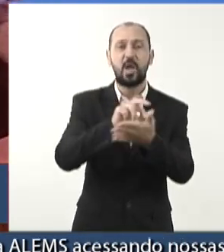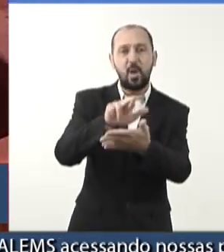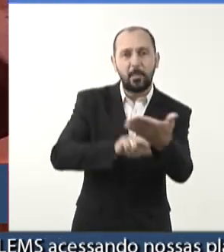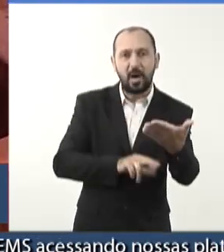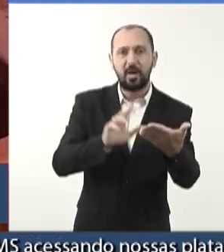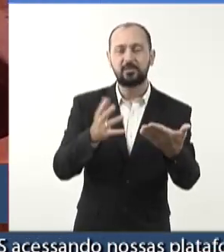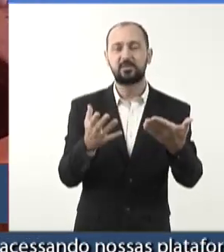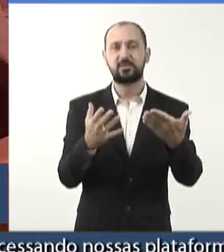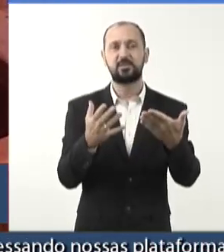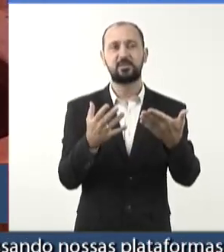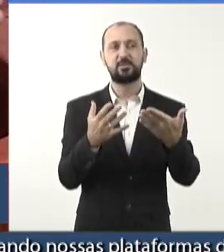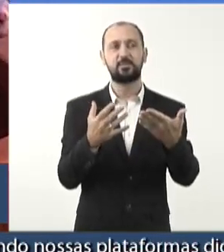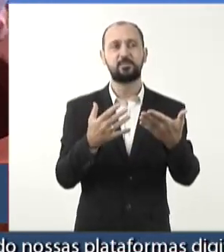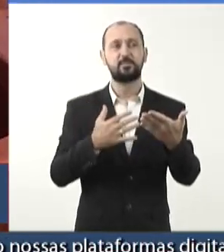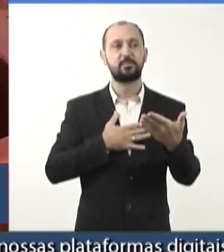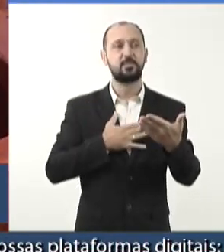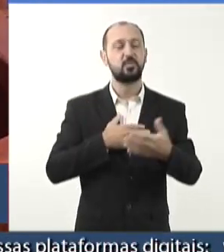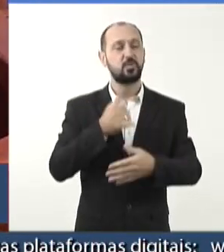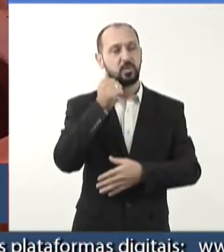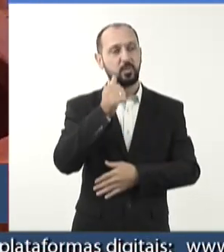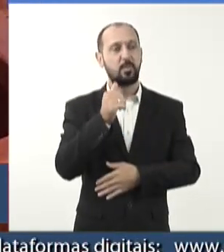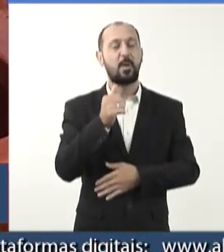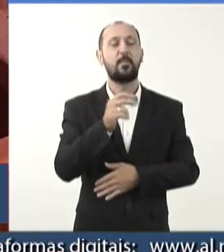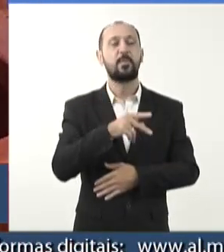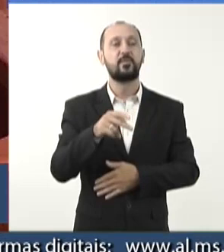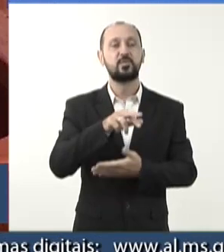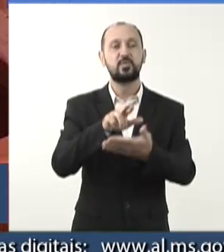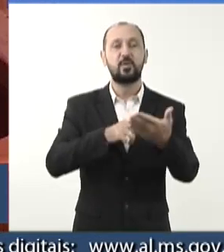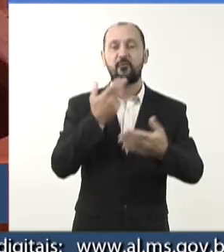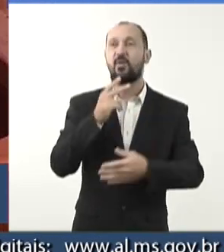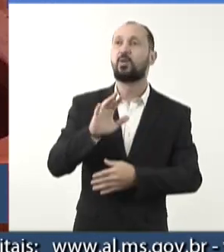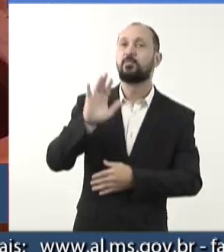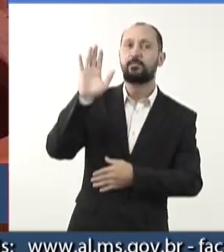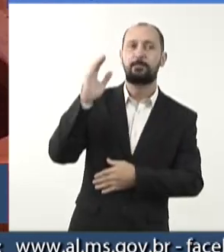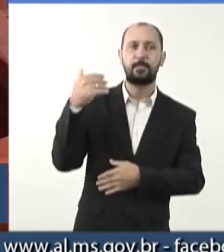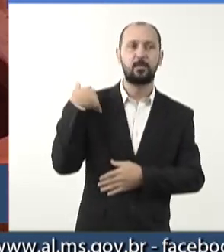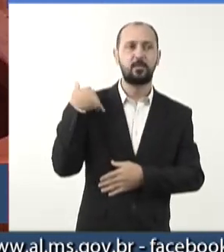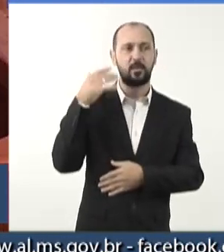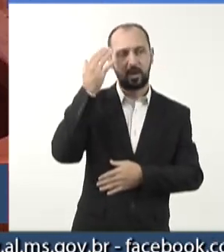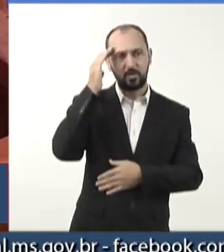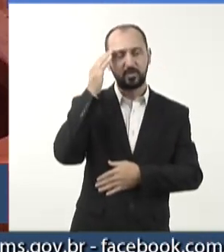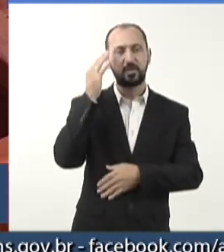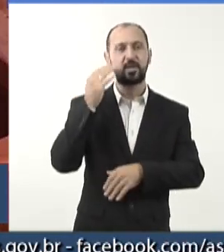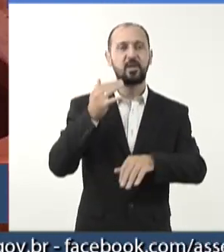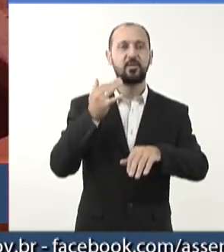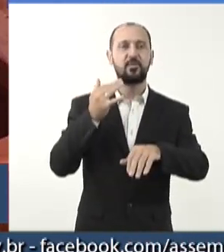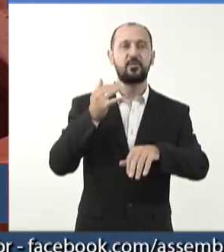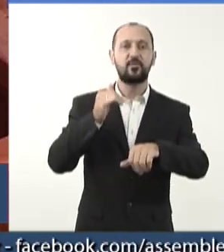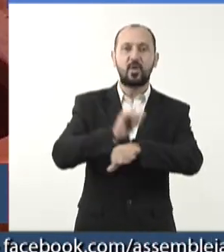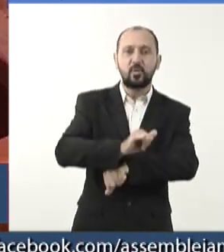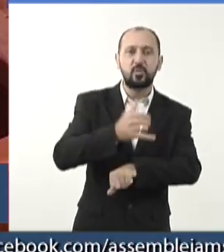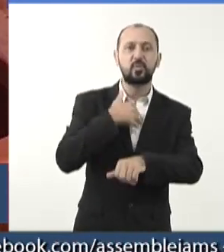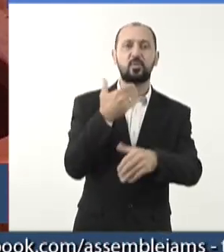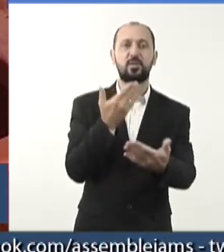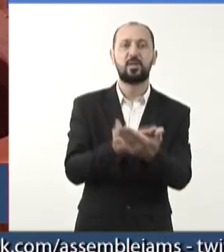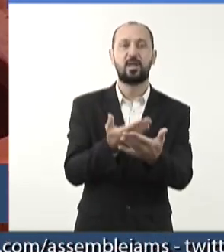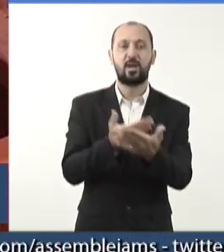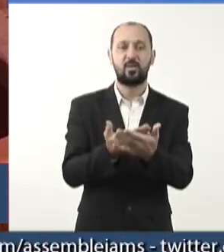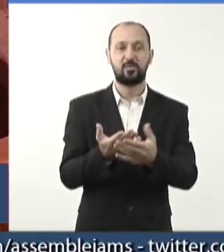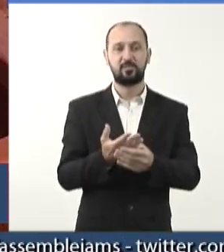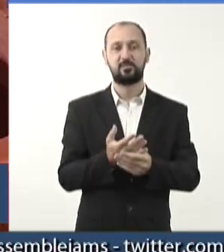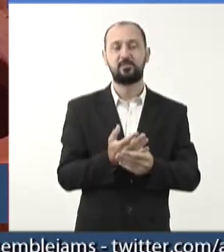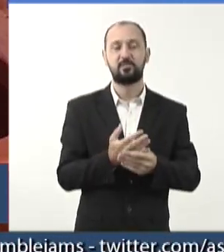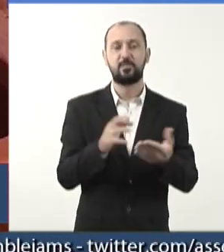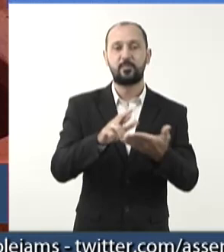redação, né? E tinha inclusive uma professora de redação que veio aqui falar, acho que ele faltou na aula, né? Mas tudo bem.